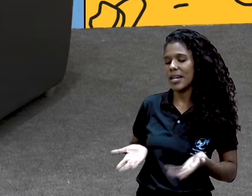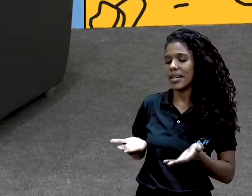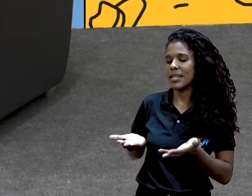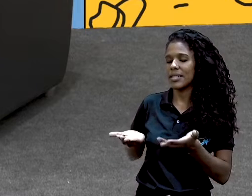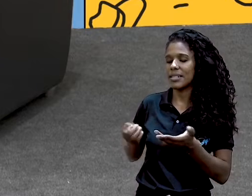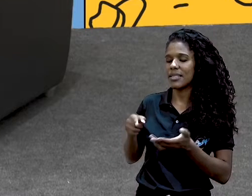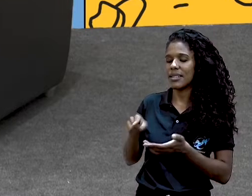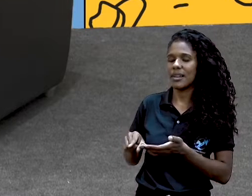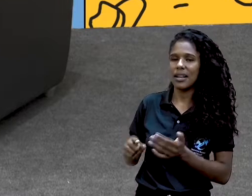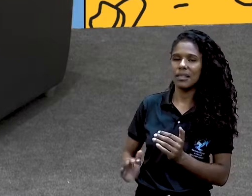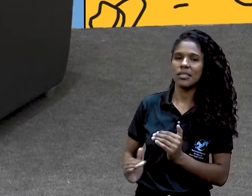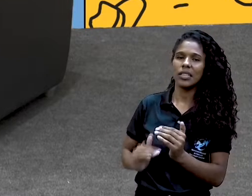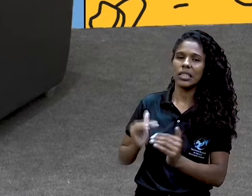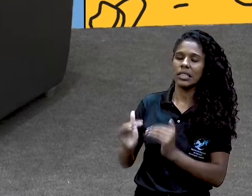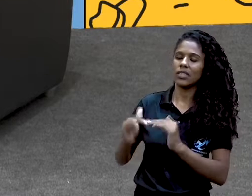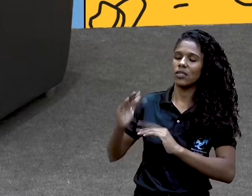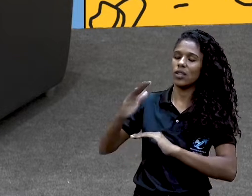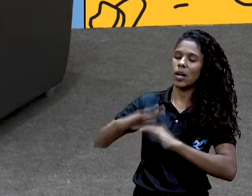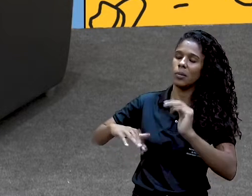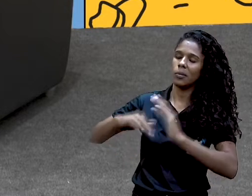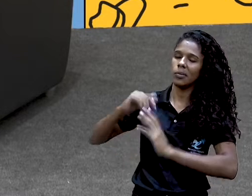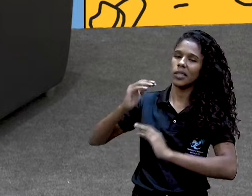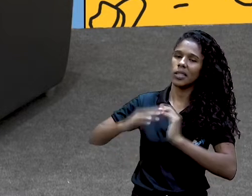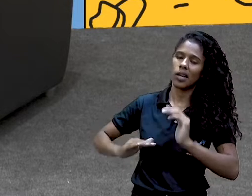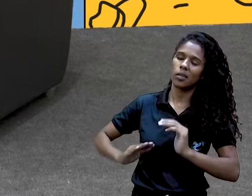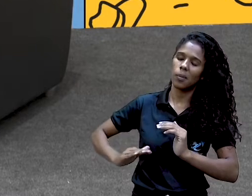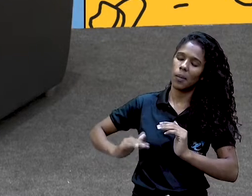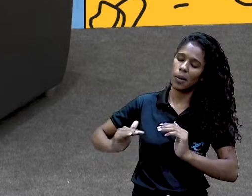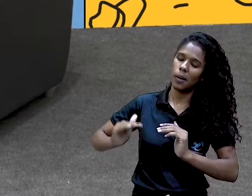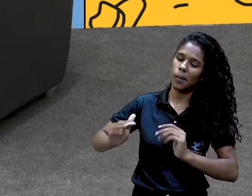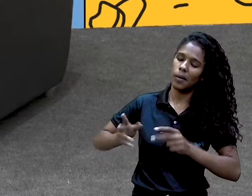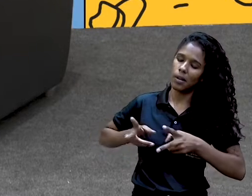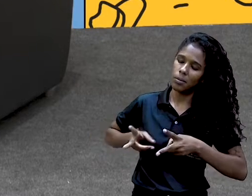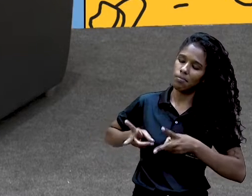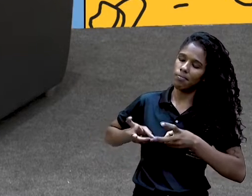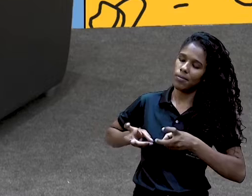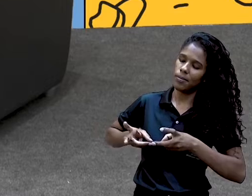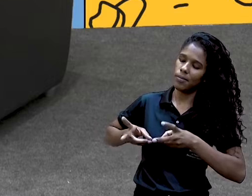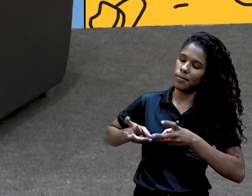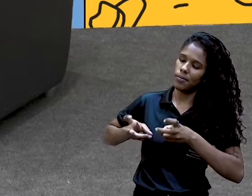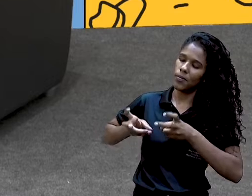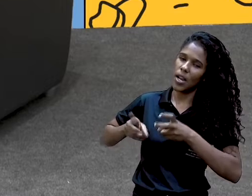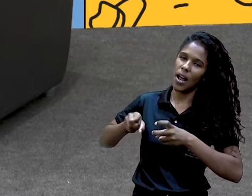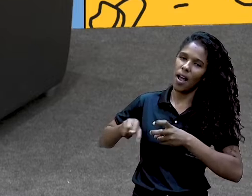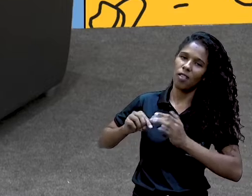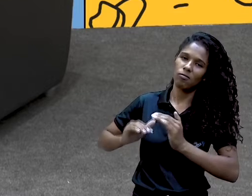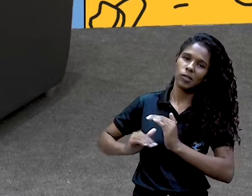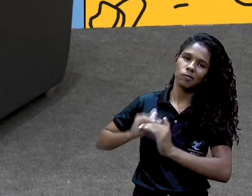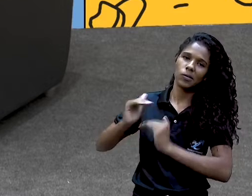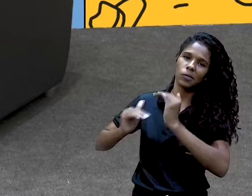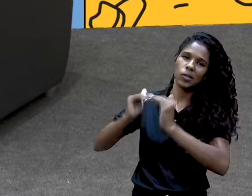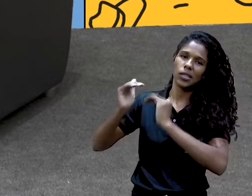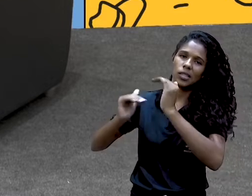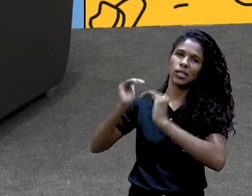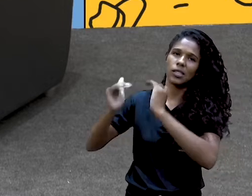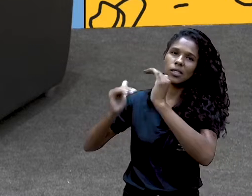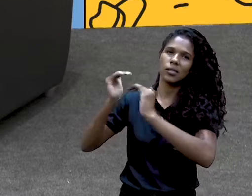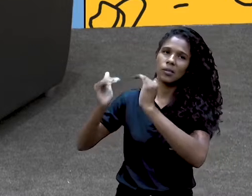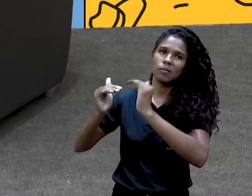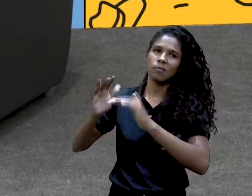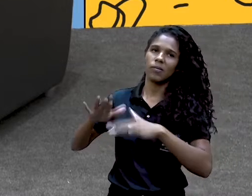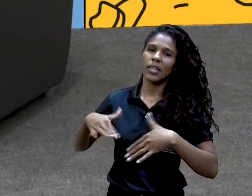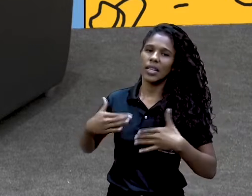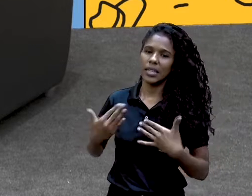tempo você vai perceber essa autonomia, essa proatividade, essa liderança sendo desenvolvida nessa criança, que não